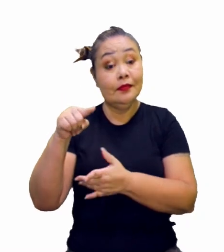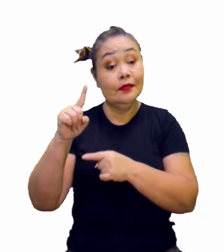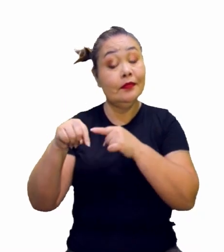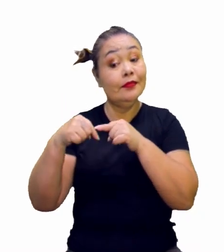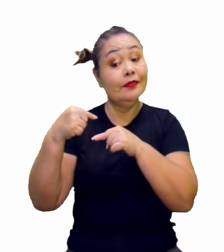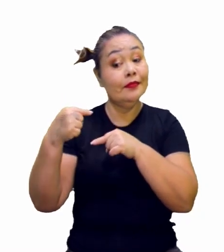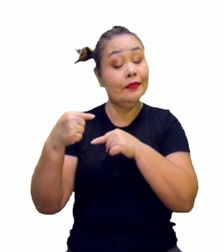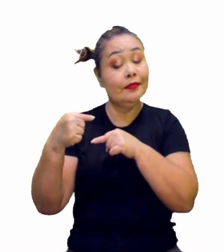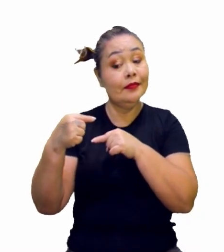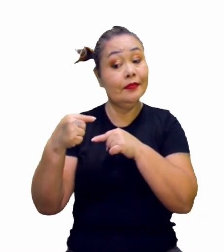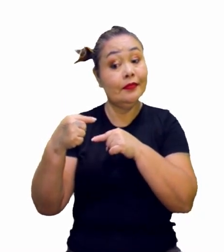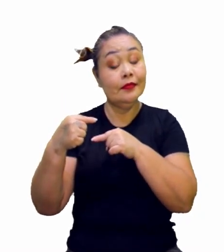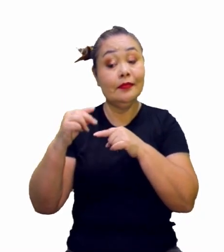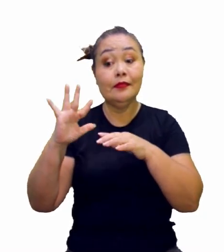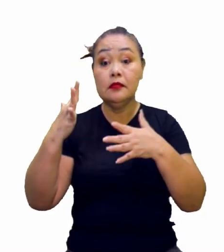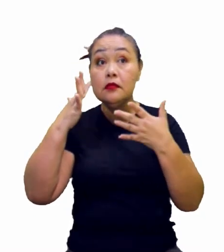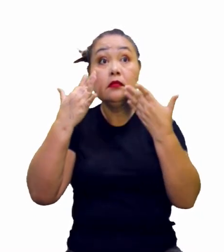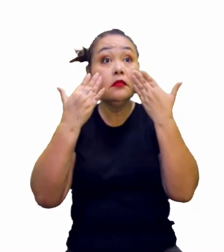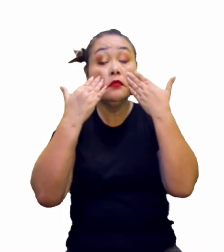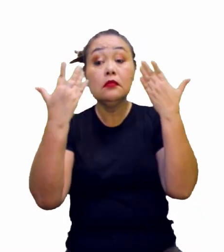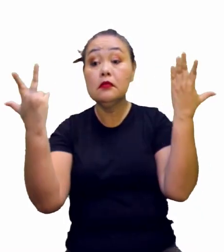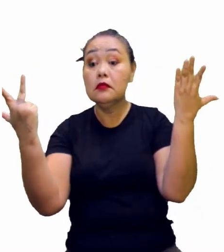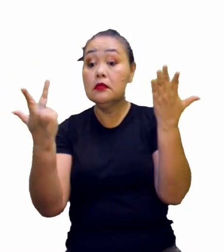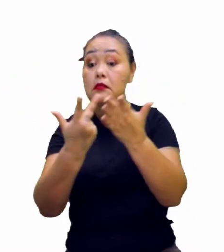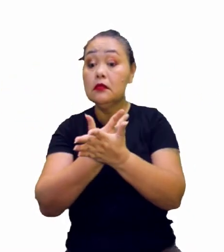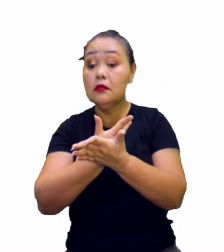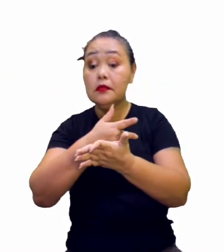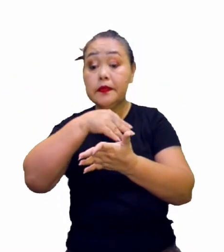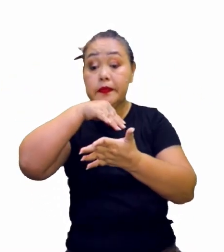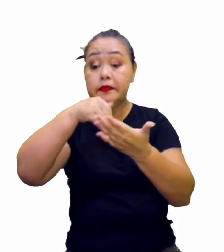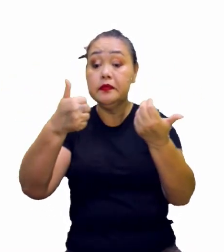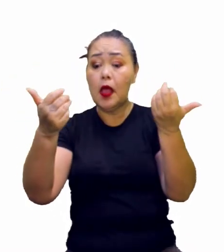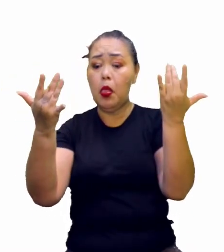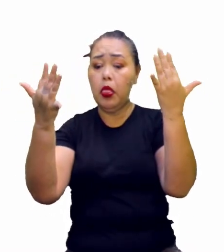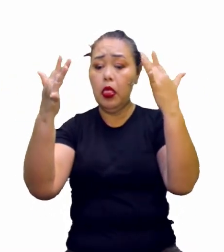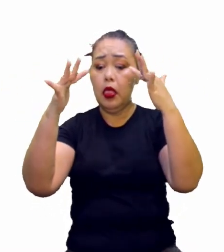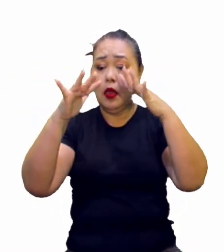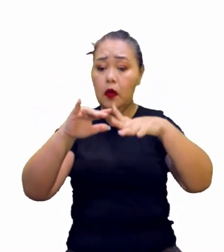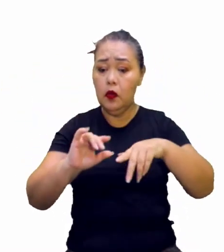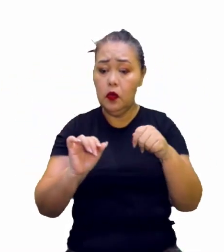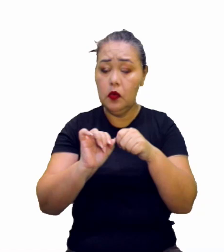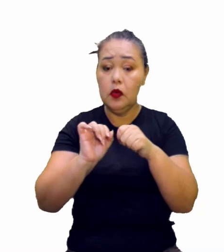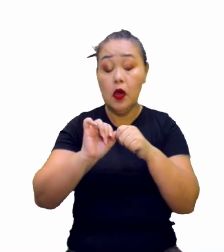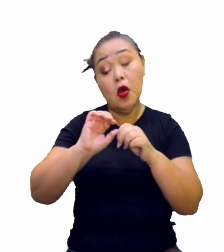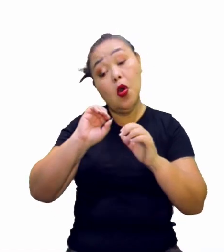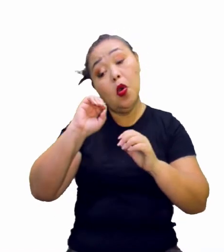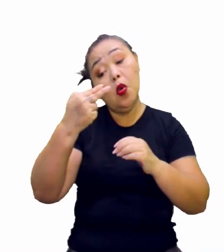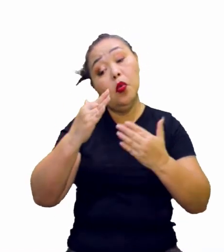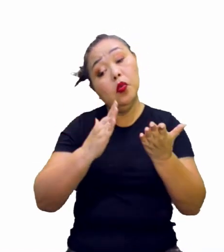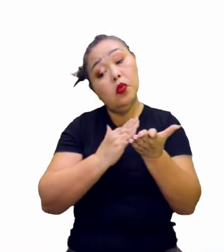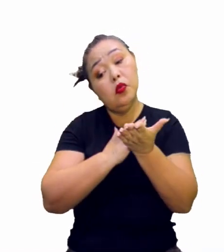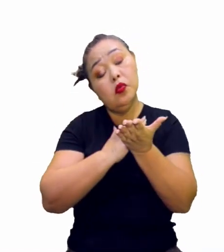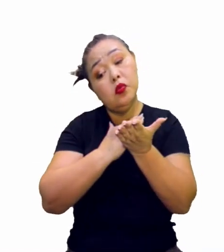ocorrem essas tragédias, ou que pode iniciar um processo de...